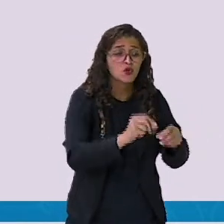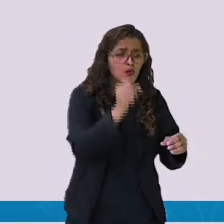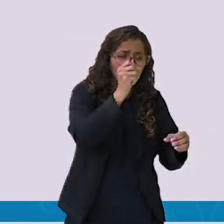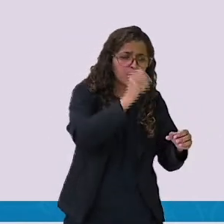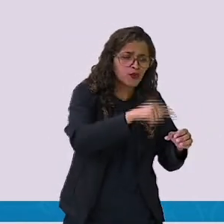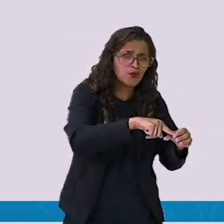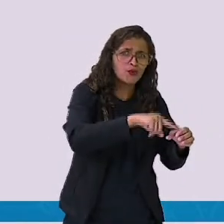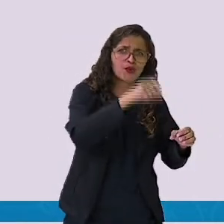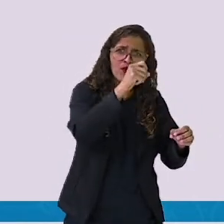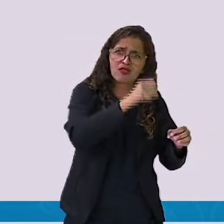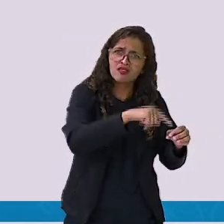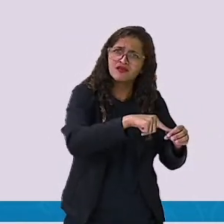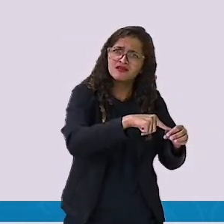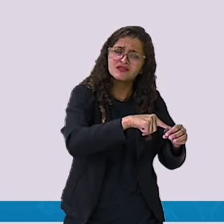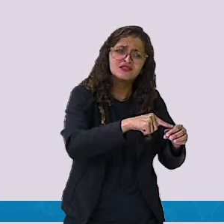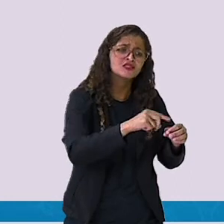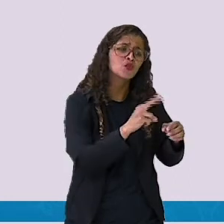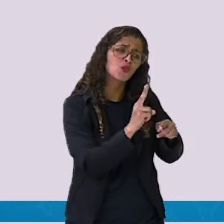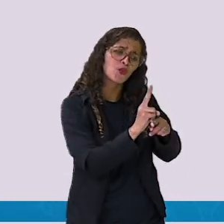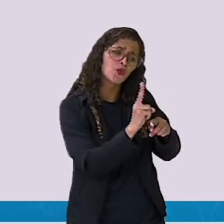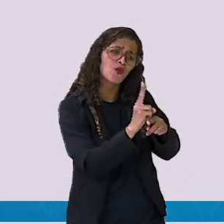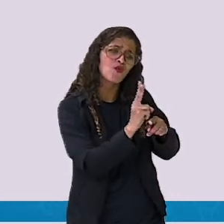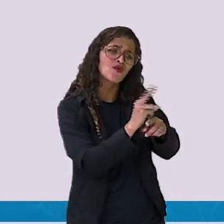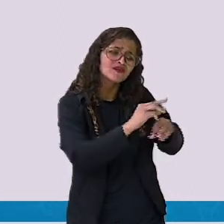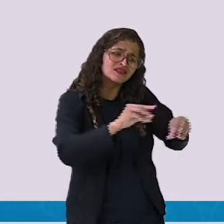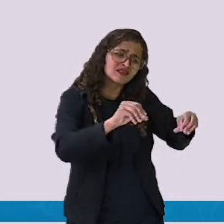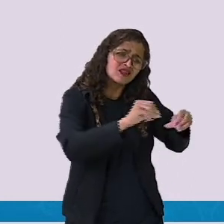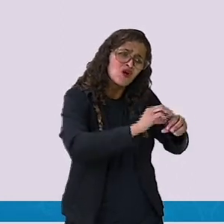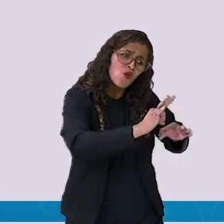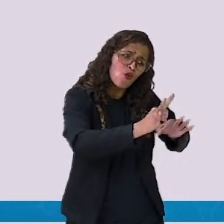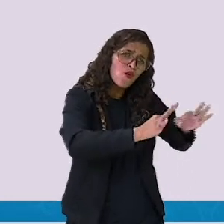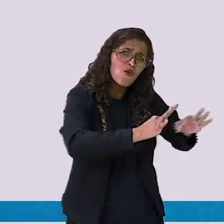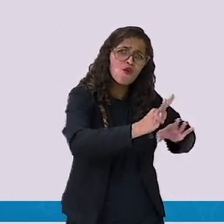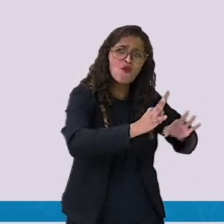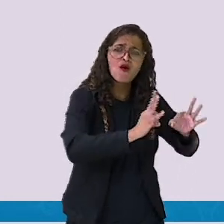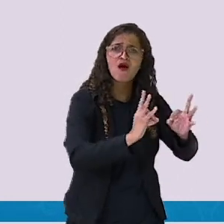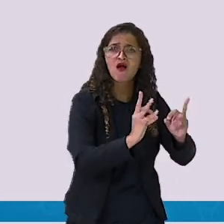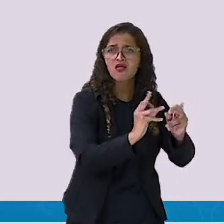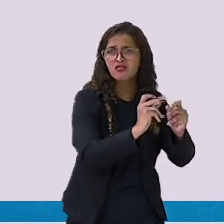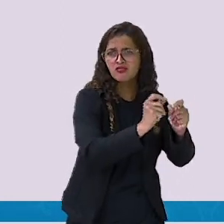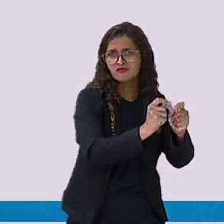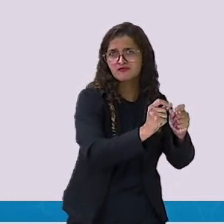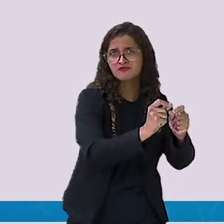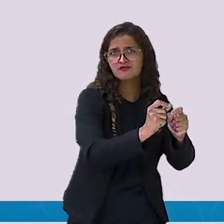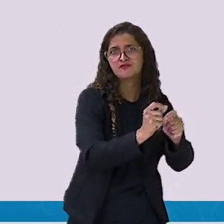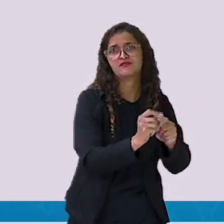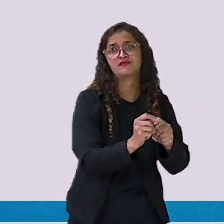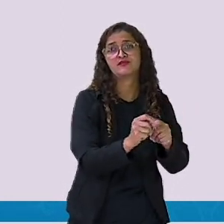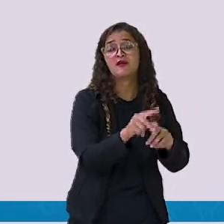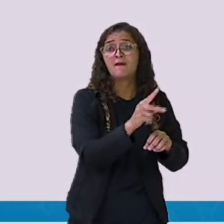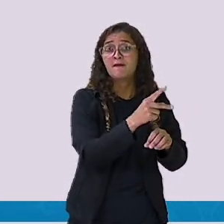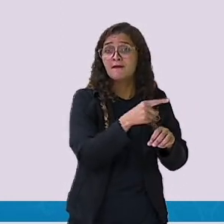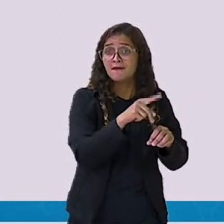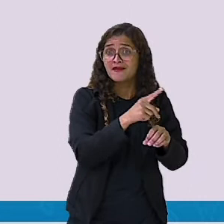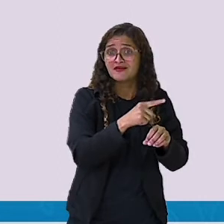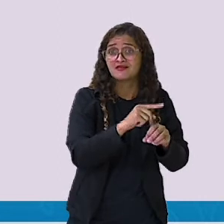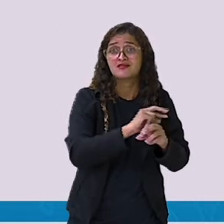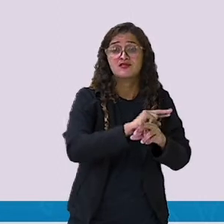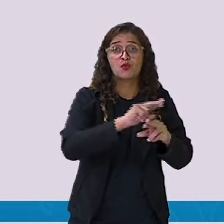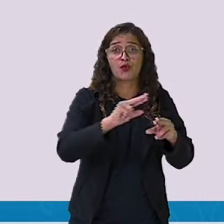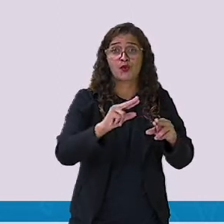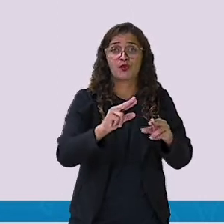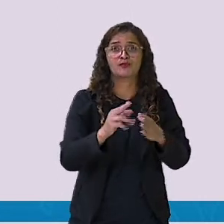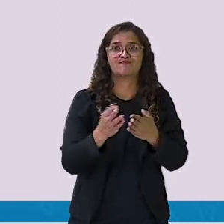distribuem sua produção ao mercado consumidor regional, nacional e internacional. Além de estimular a